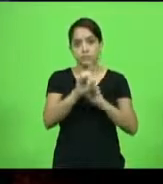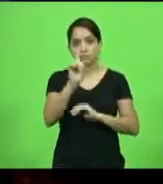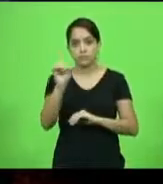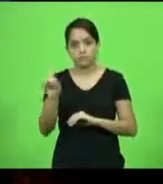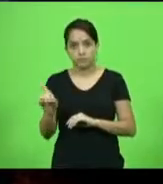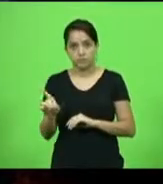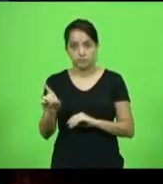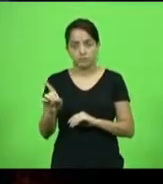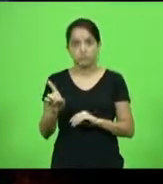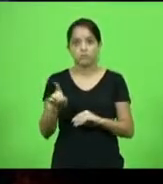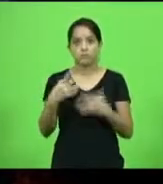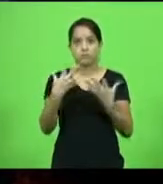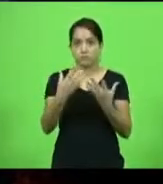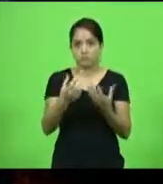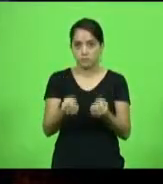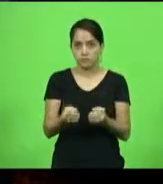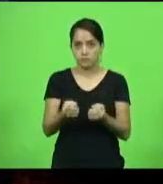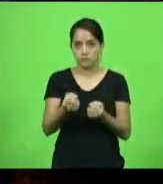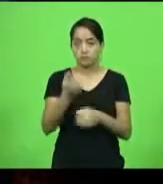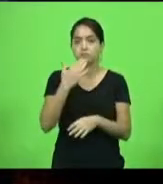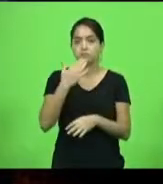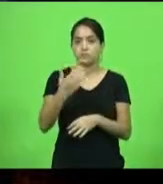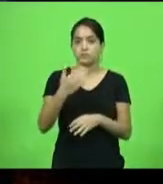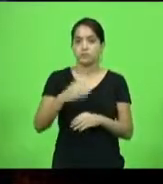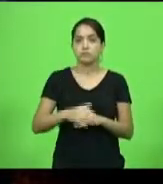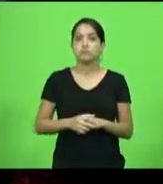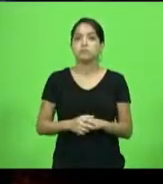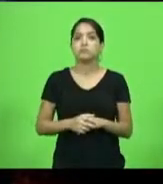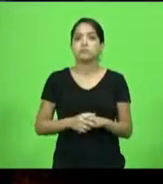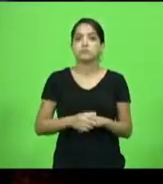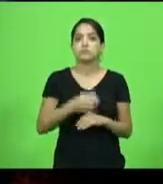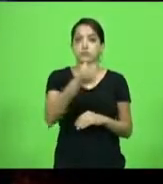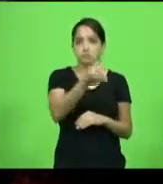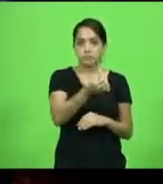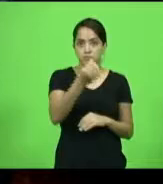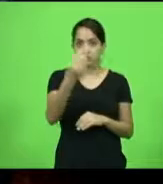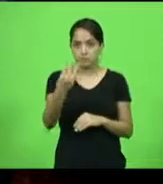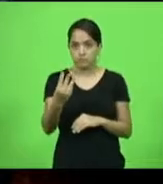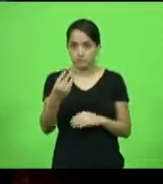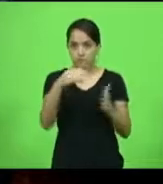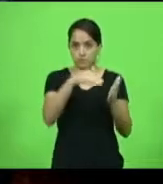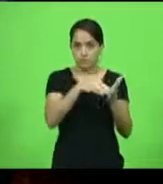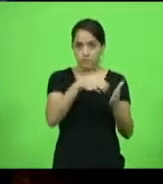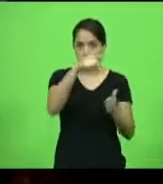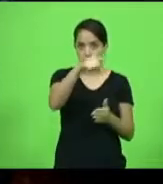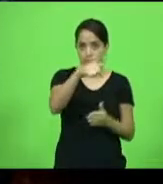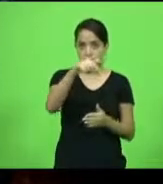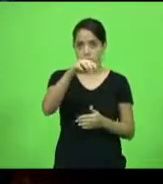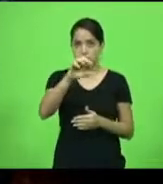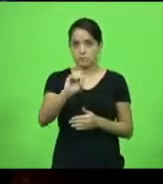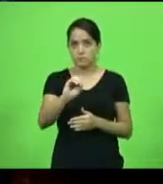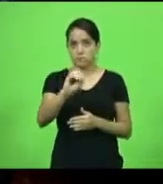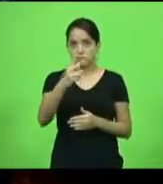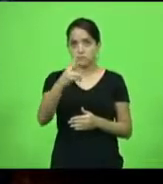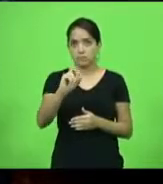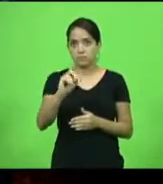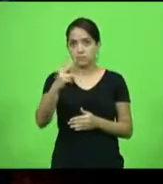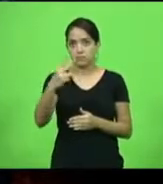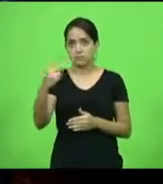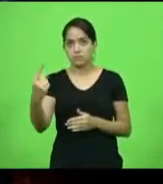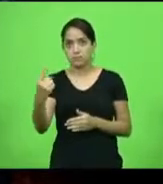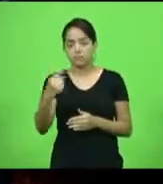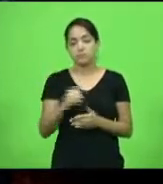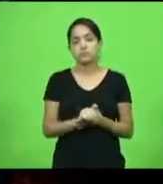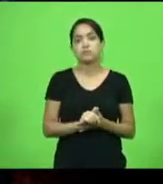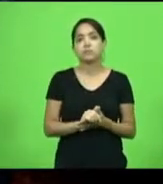senhor presidente deferiu os requerimentos 63 a 70-2021 e